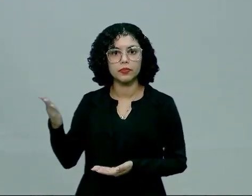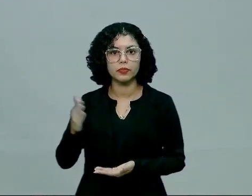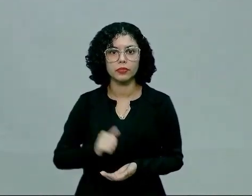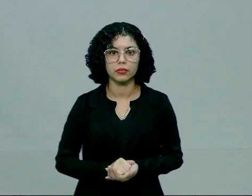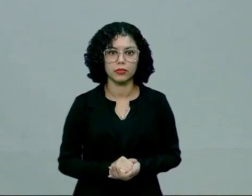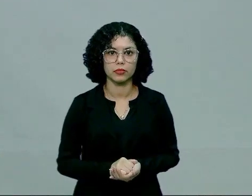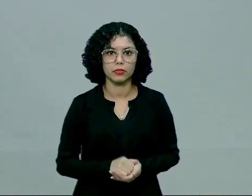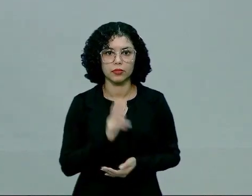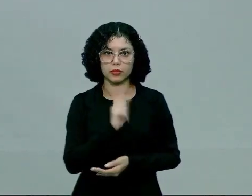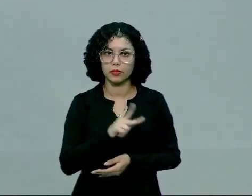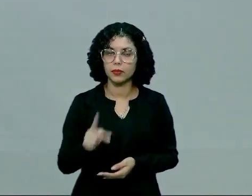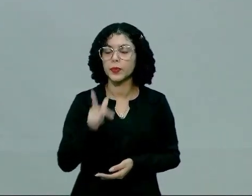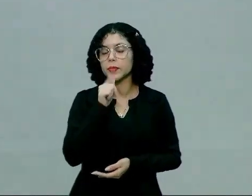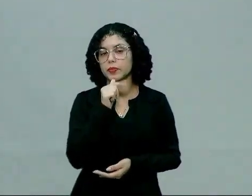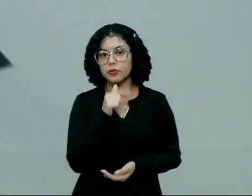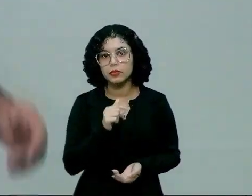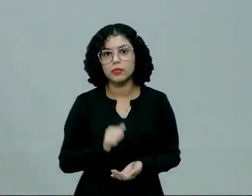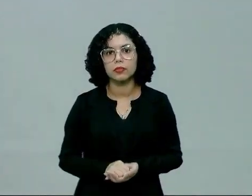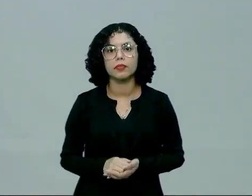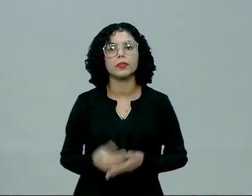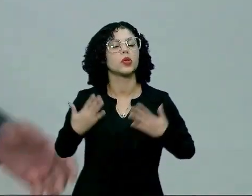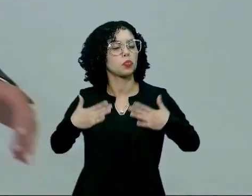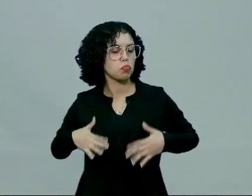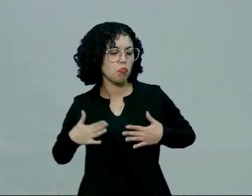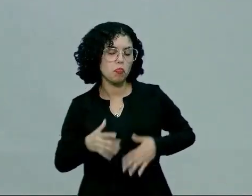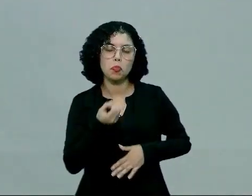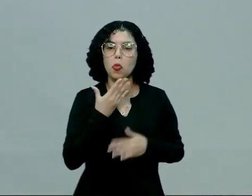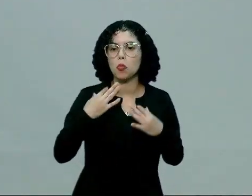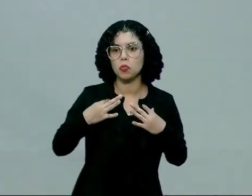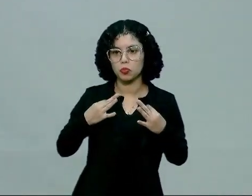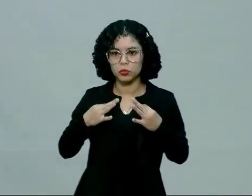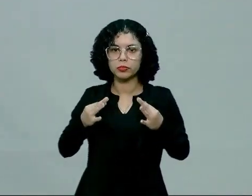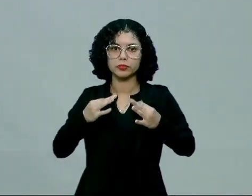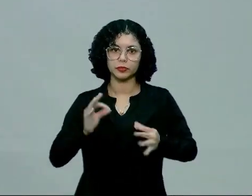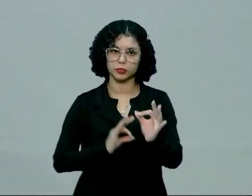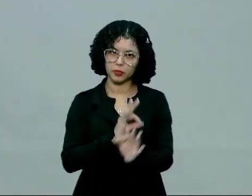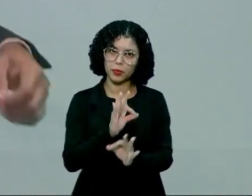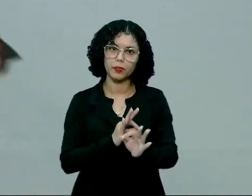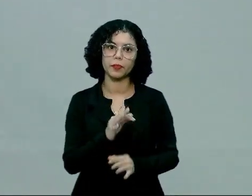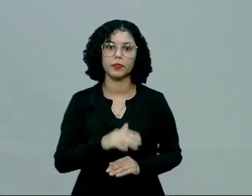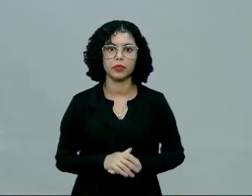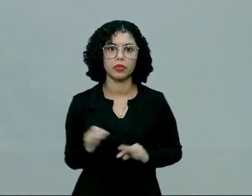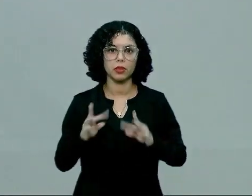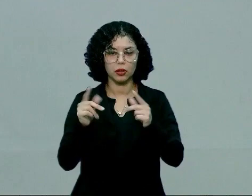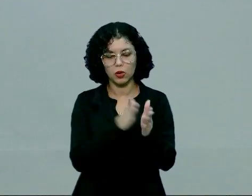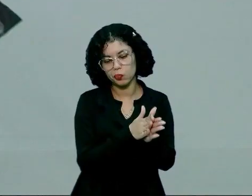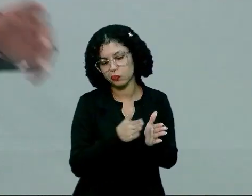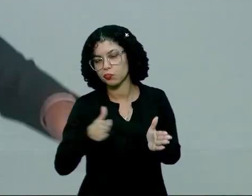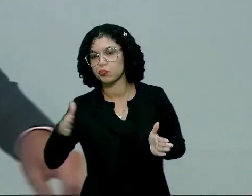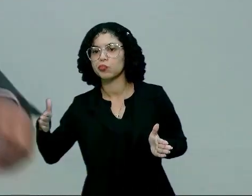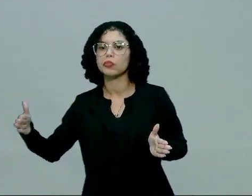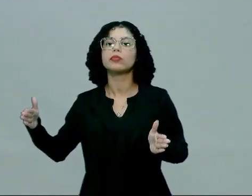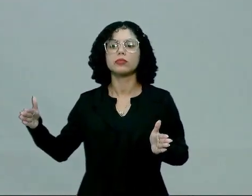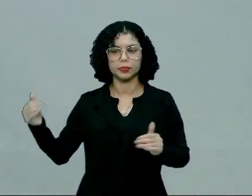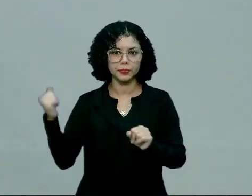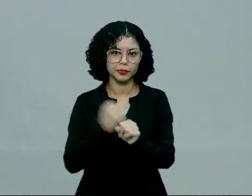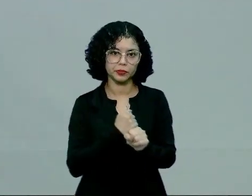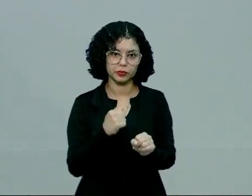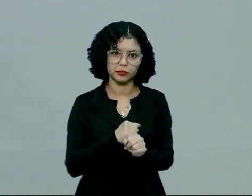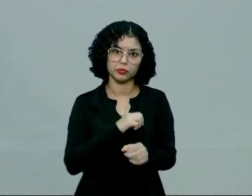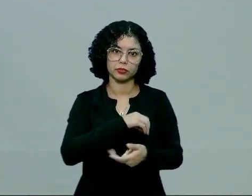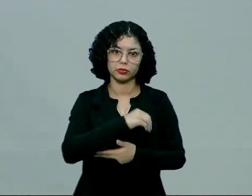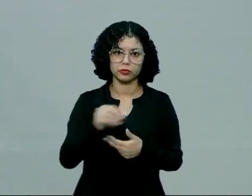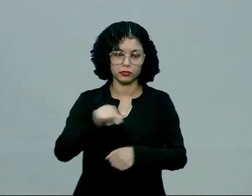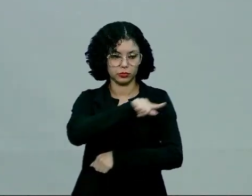e aí tá Professor bebi água eu me hidratei eu me preparei durante toda essa construção